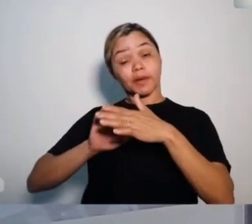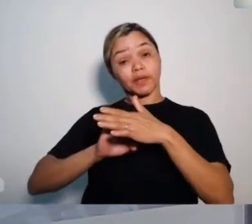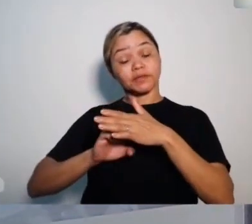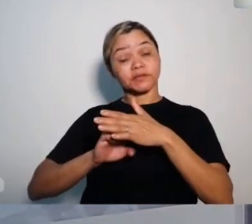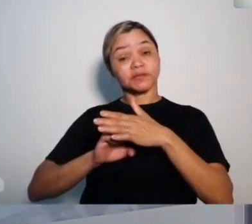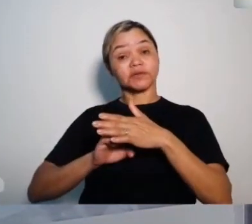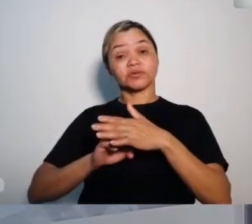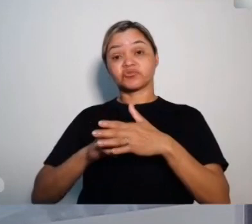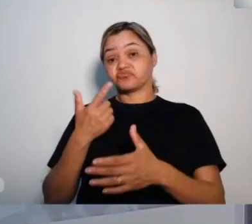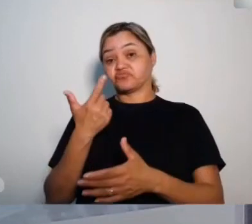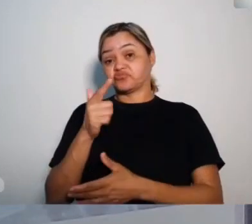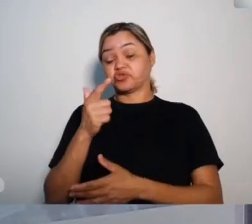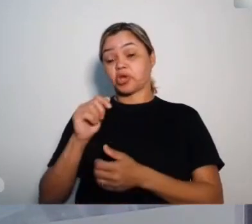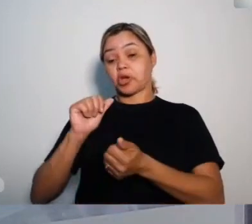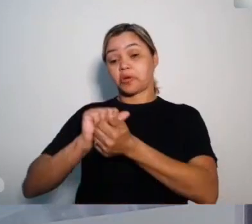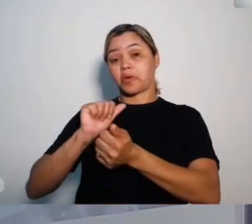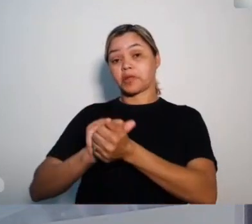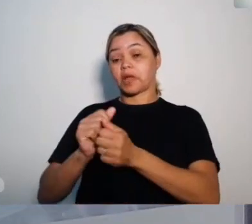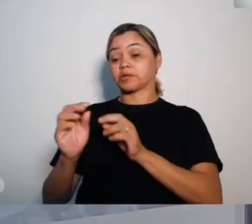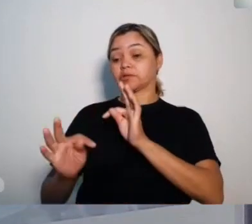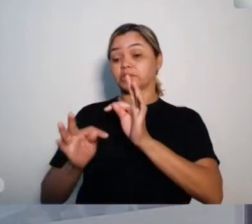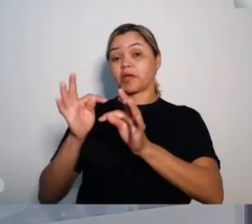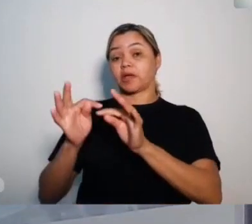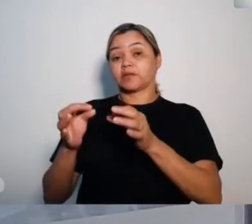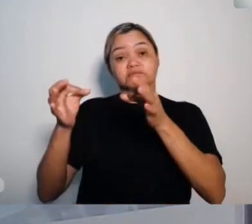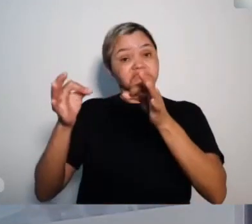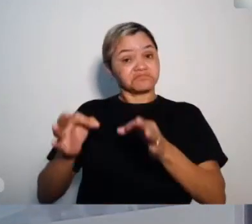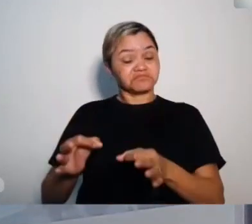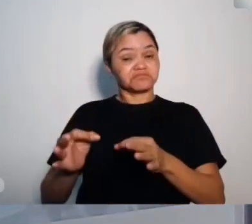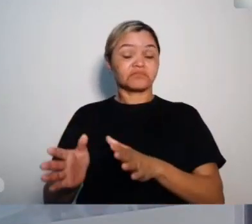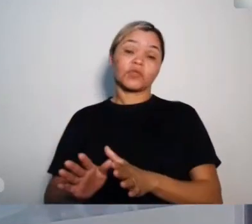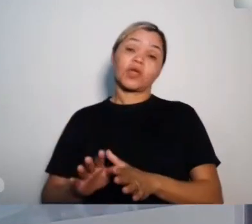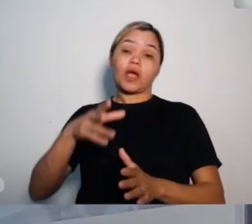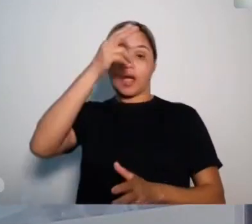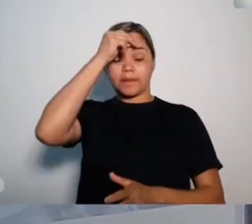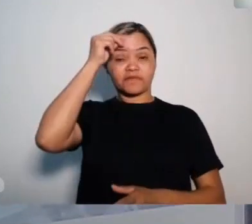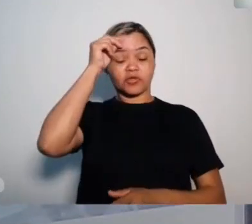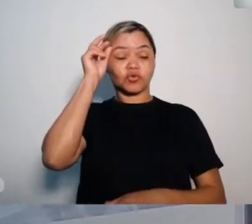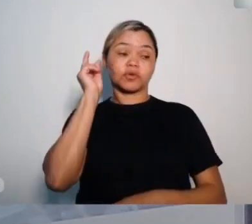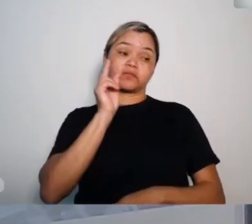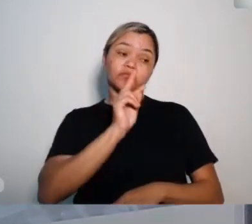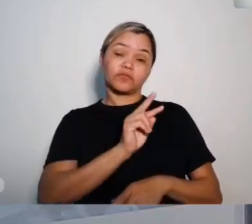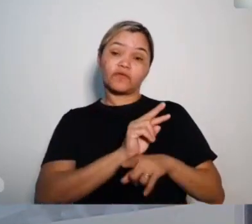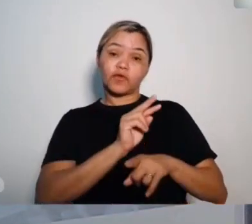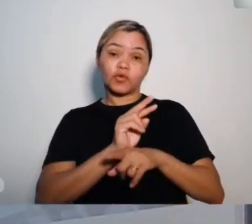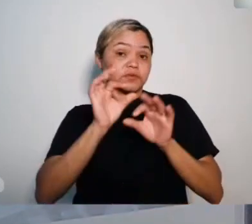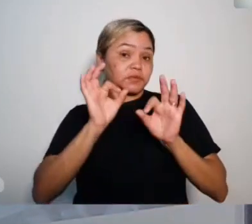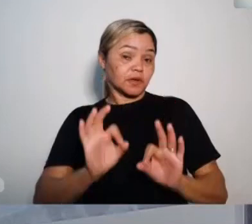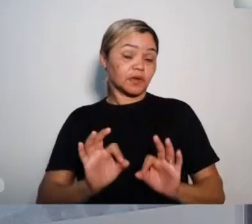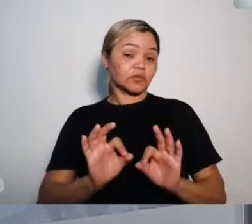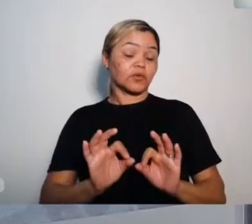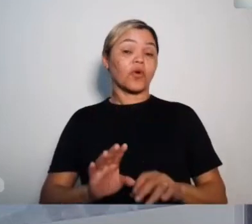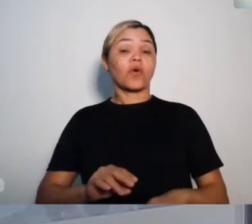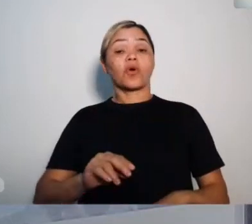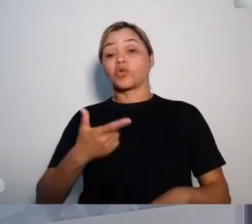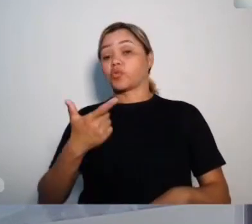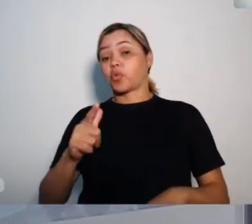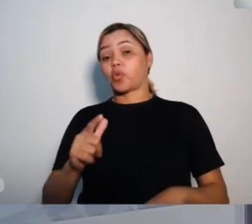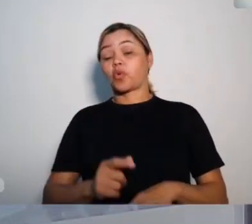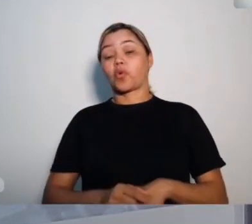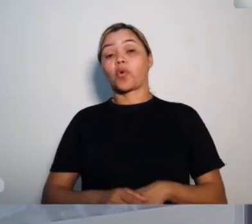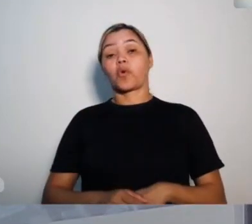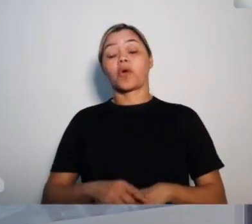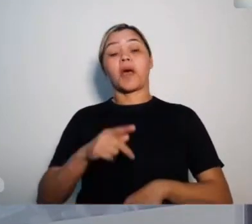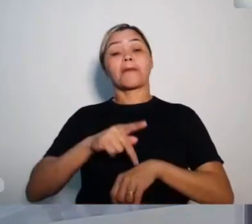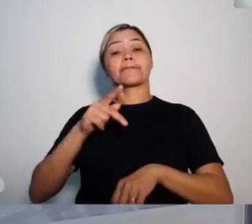não tinha a qualidade técnica adequada, a prefeitura não fiscalizou adequadamente, não colocou a pedra brita,